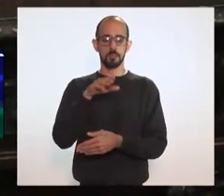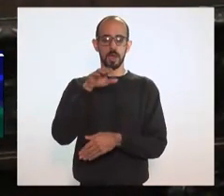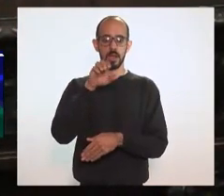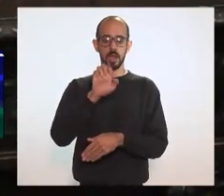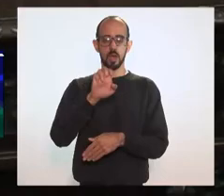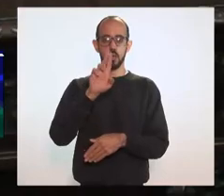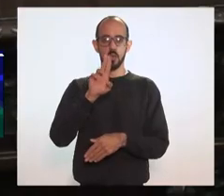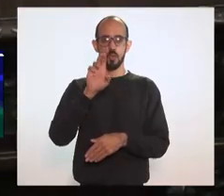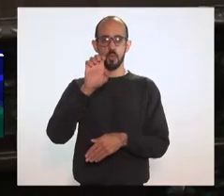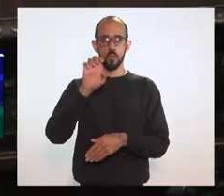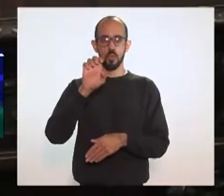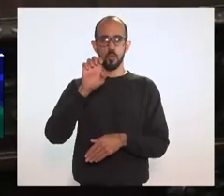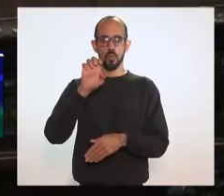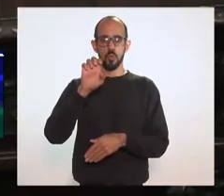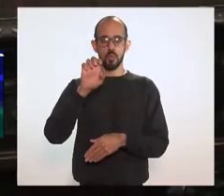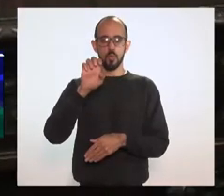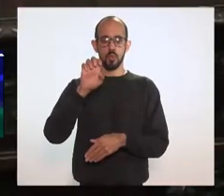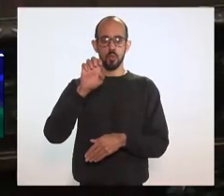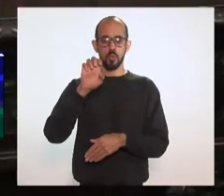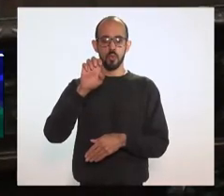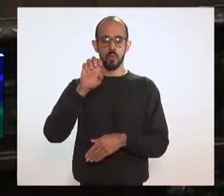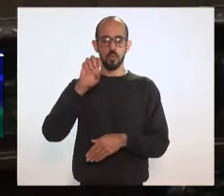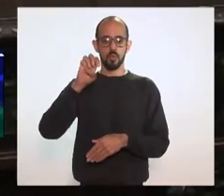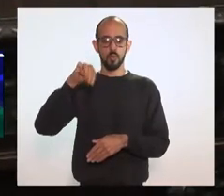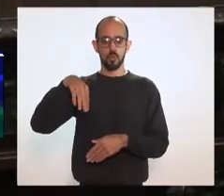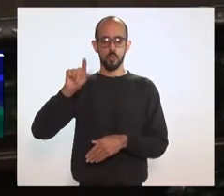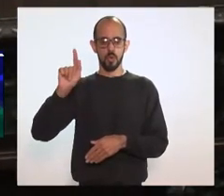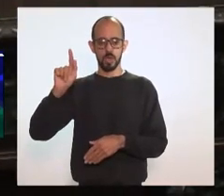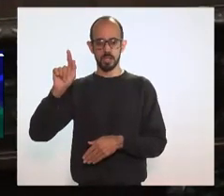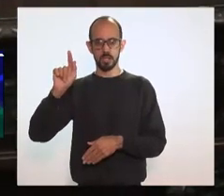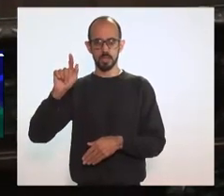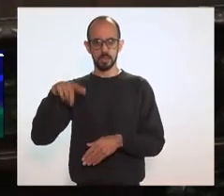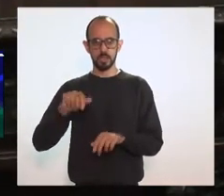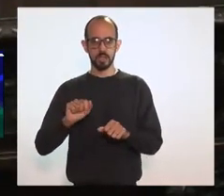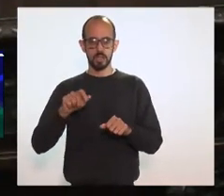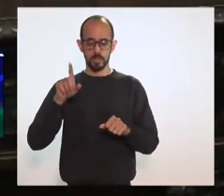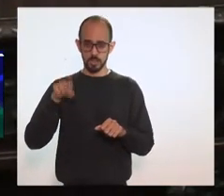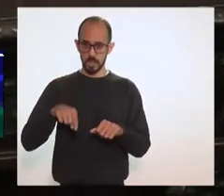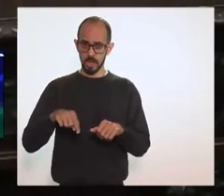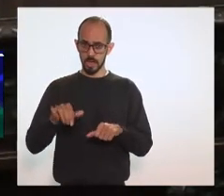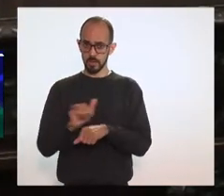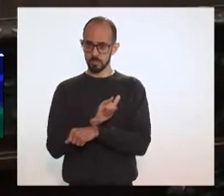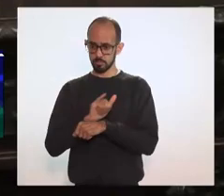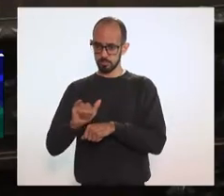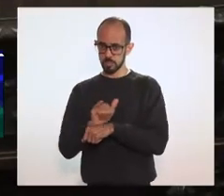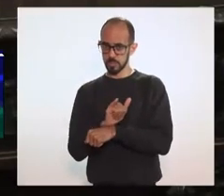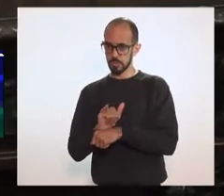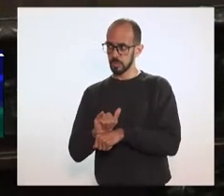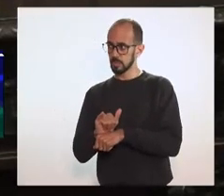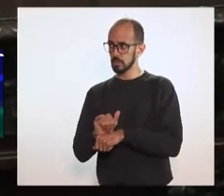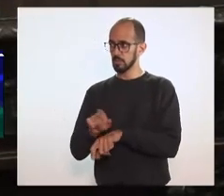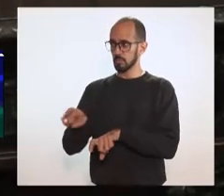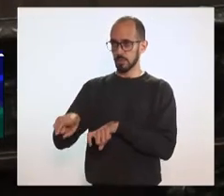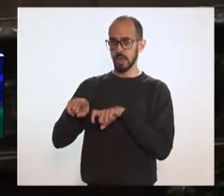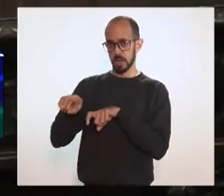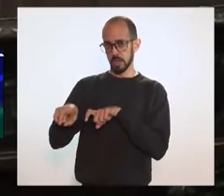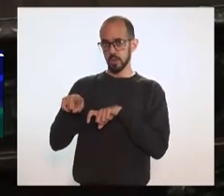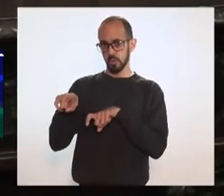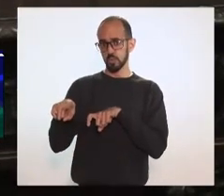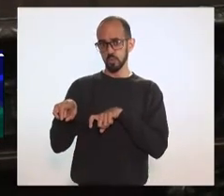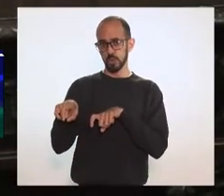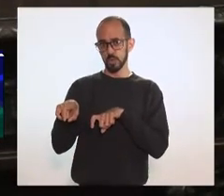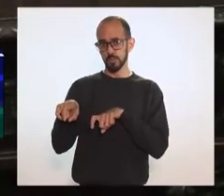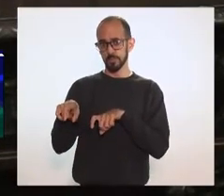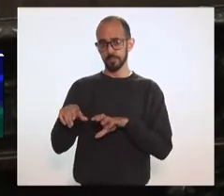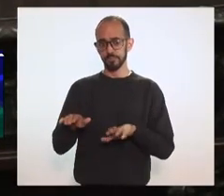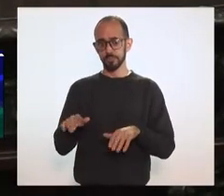para que ali passasse a funcionar como uma espécie de colégio de aplicação da universidade na área agrícola. Eu nem preciso dizer